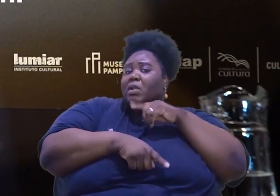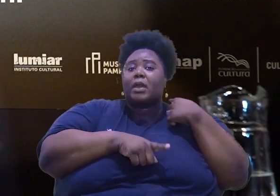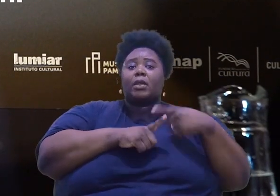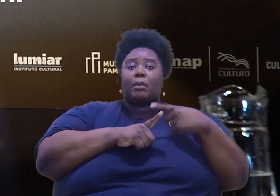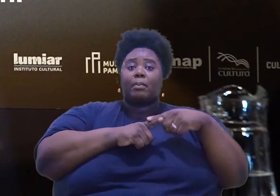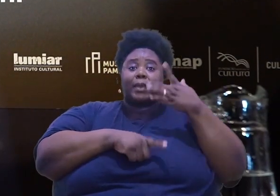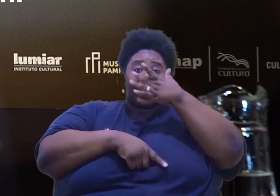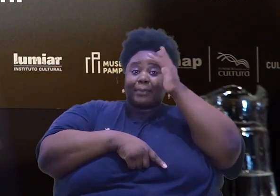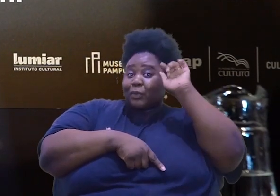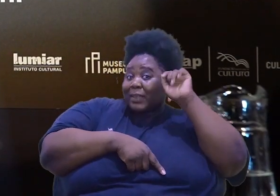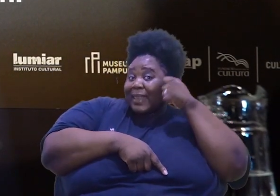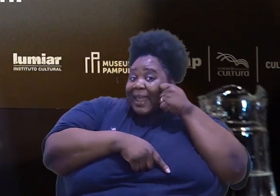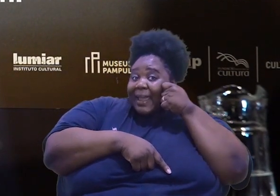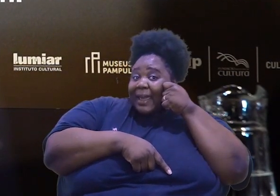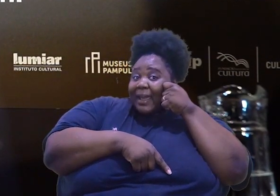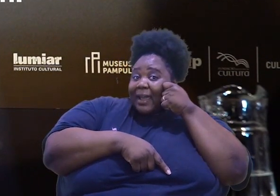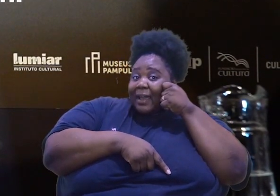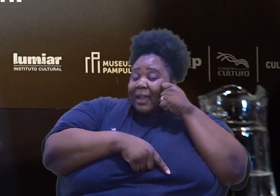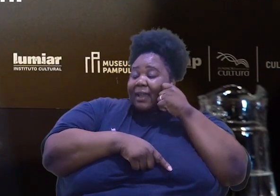ser negro,